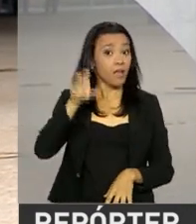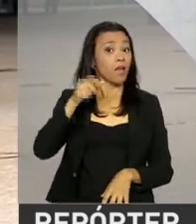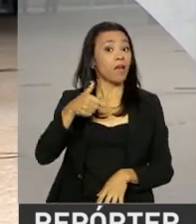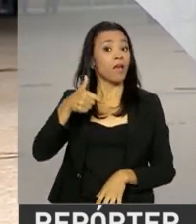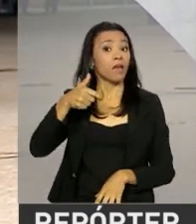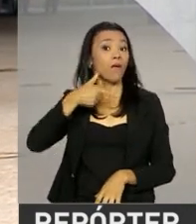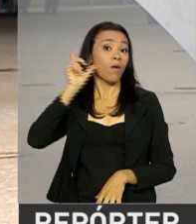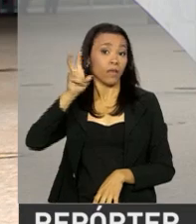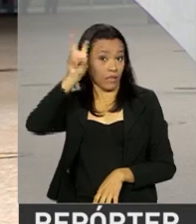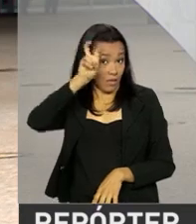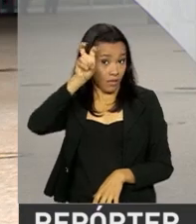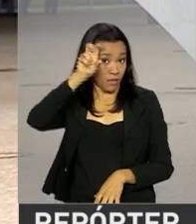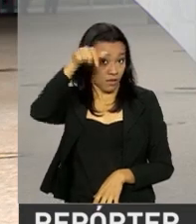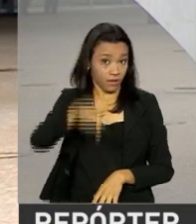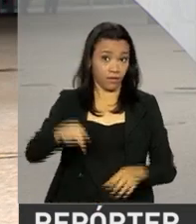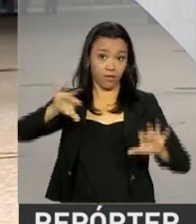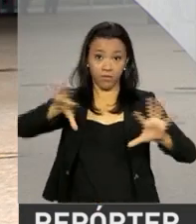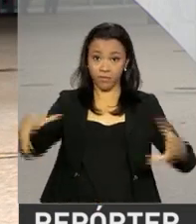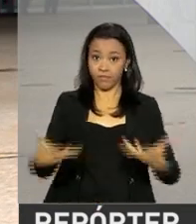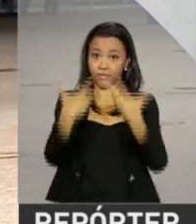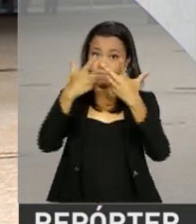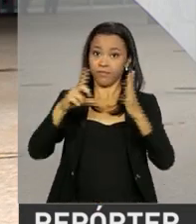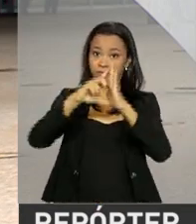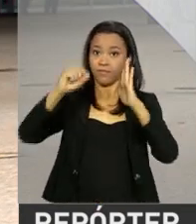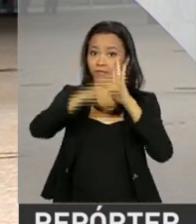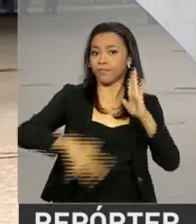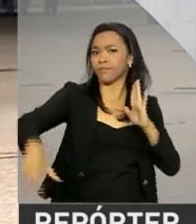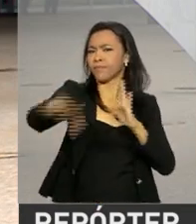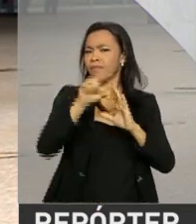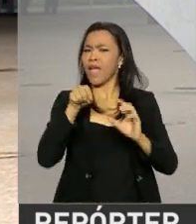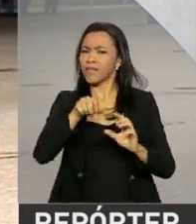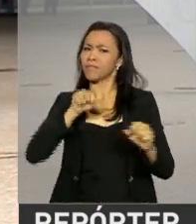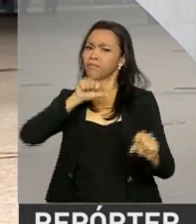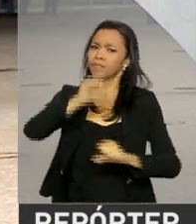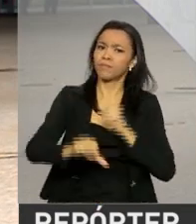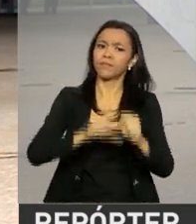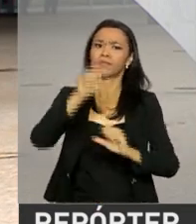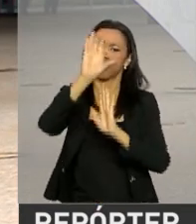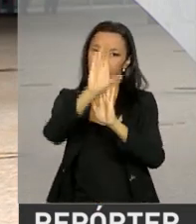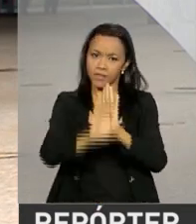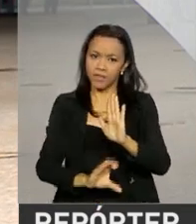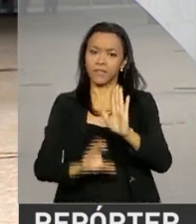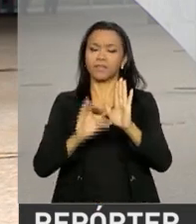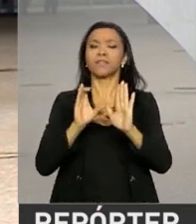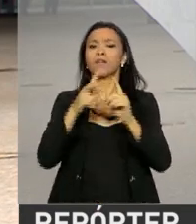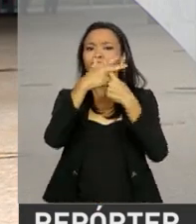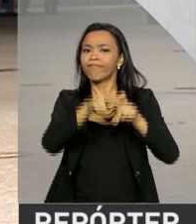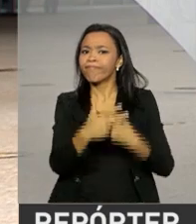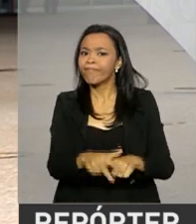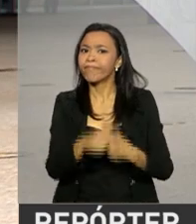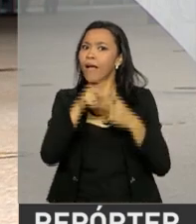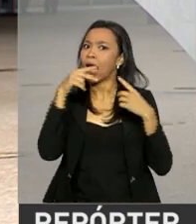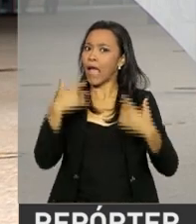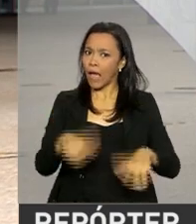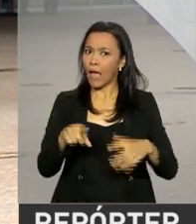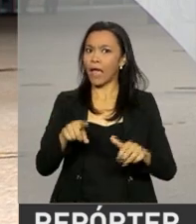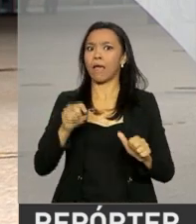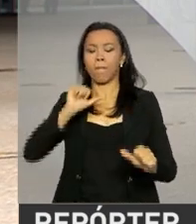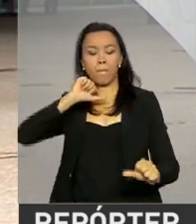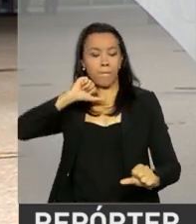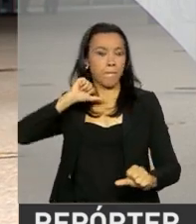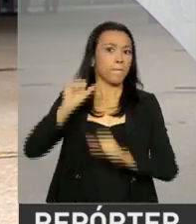aqui no Palácio do Planalto essa reestruturação tá sendo considerada a maior mudança na